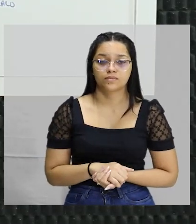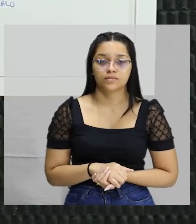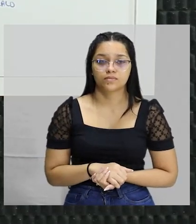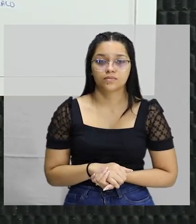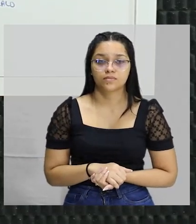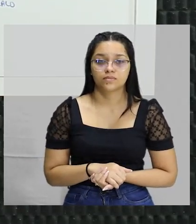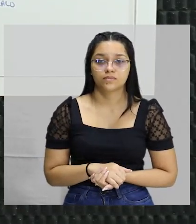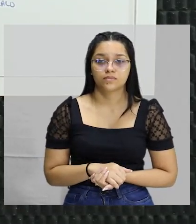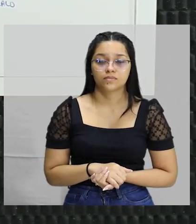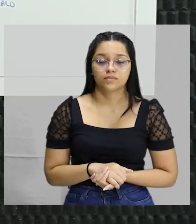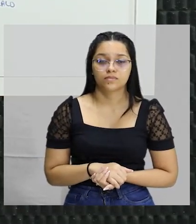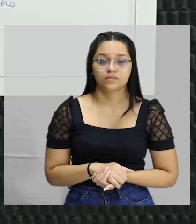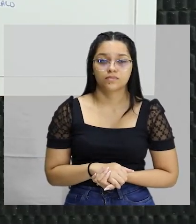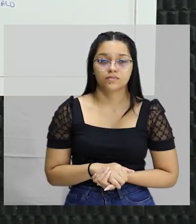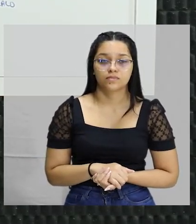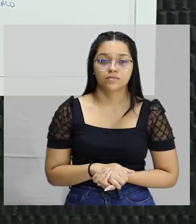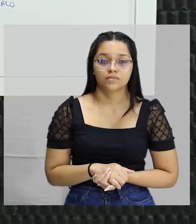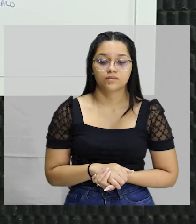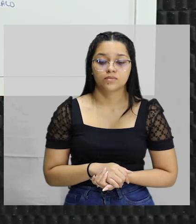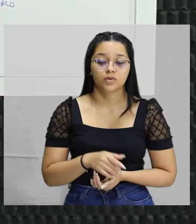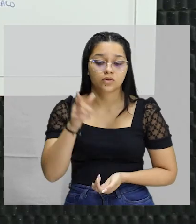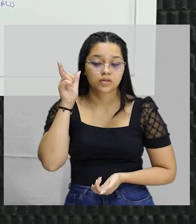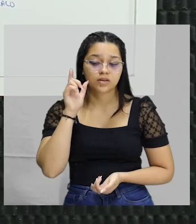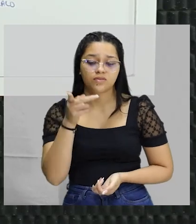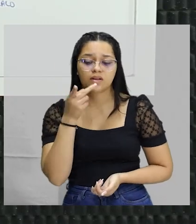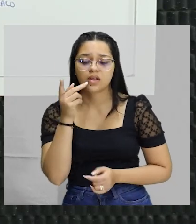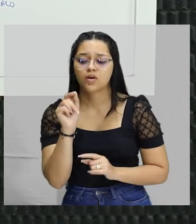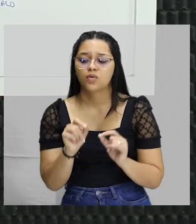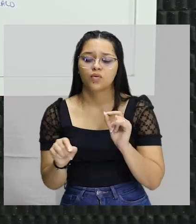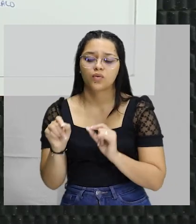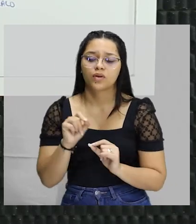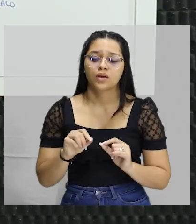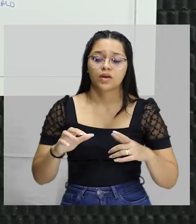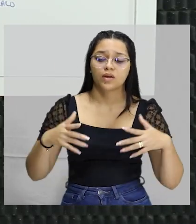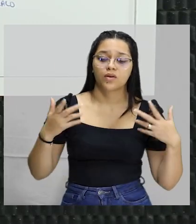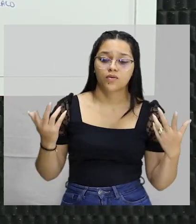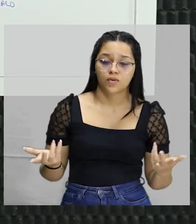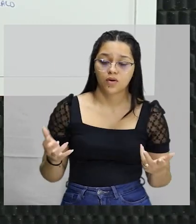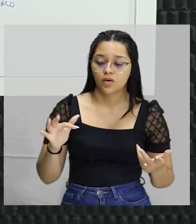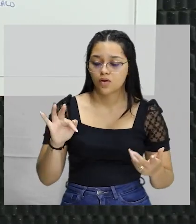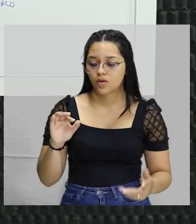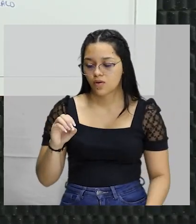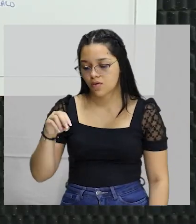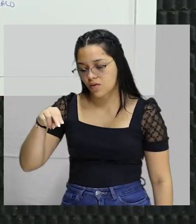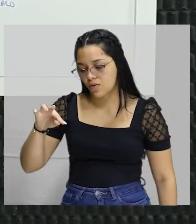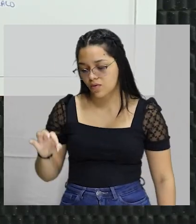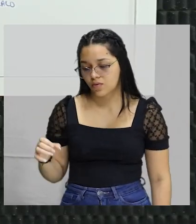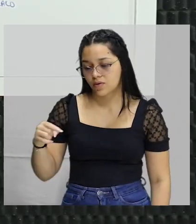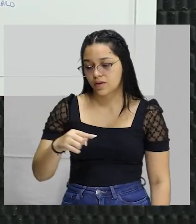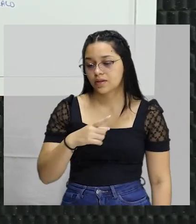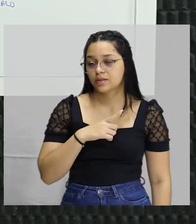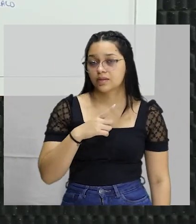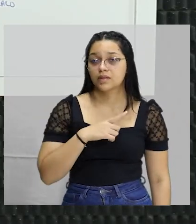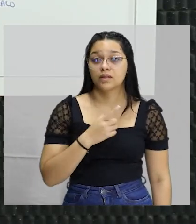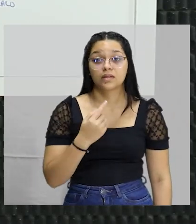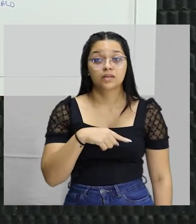né, esses sons. A gente consegue dizer de qual fonte este som ele está